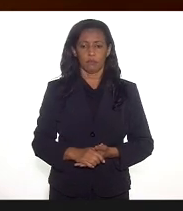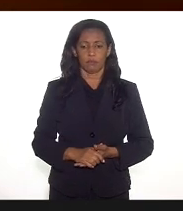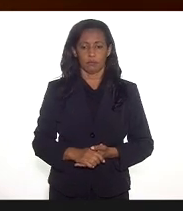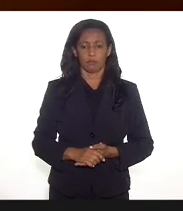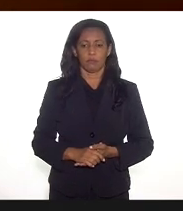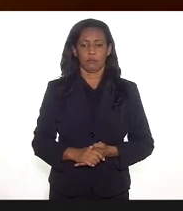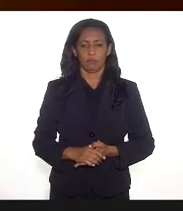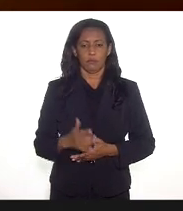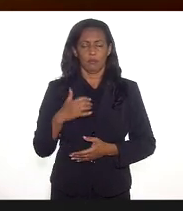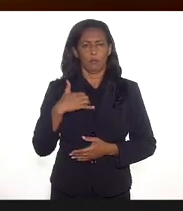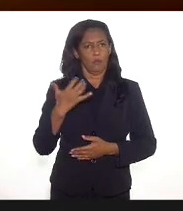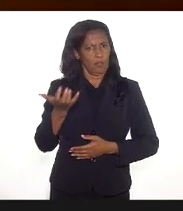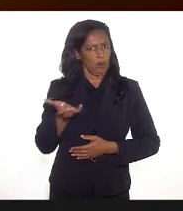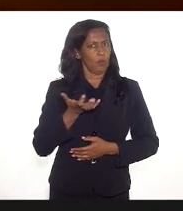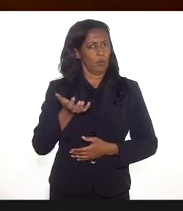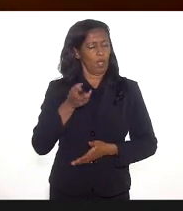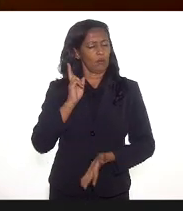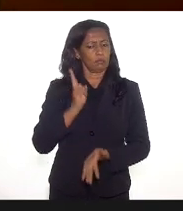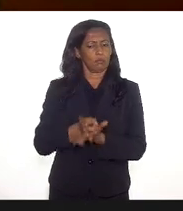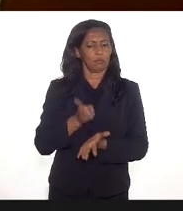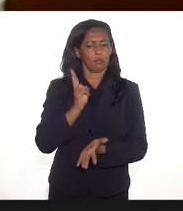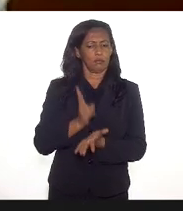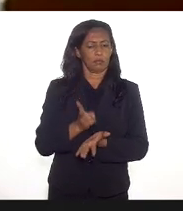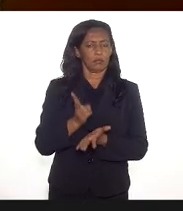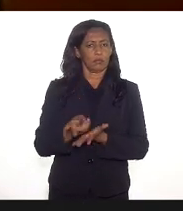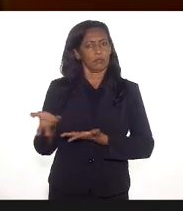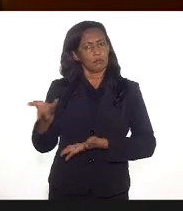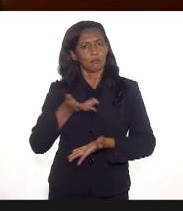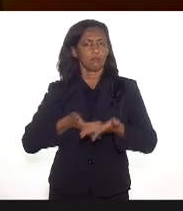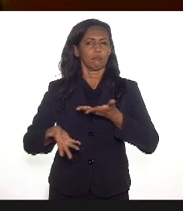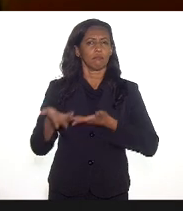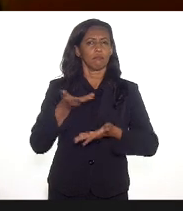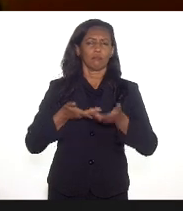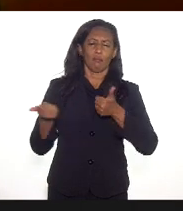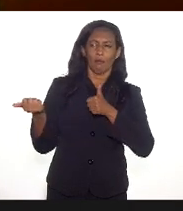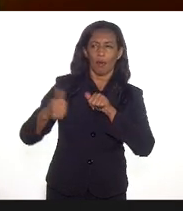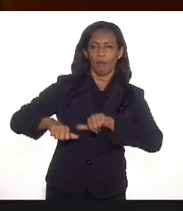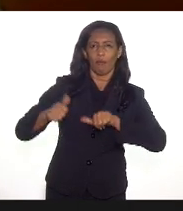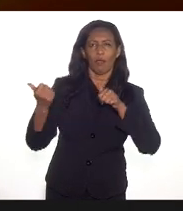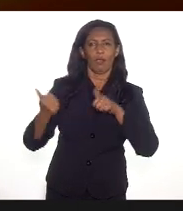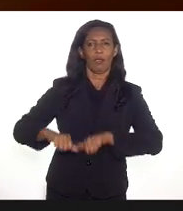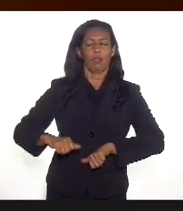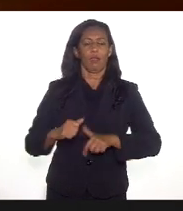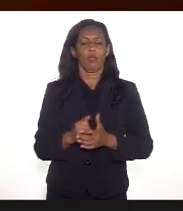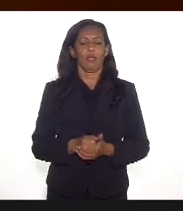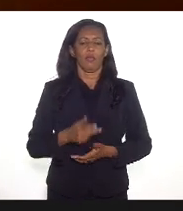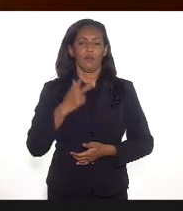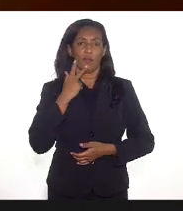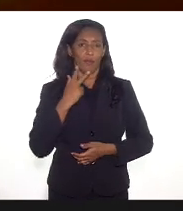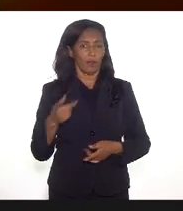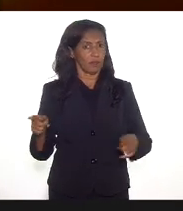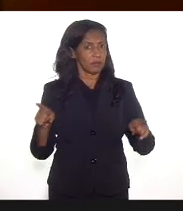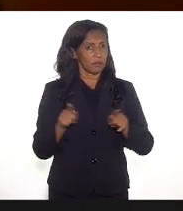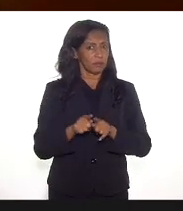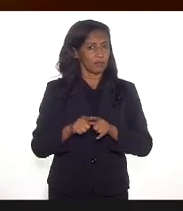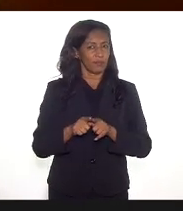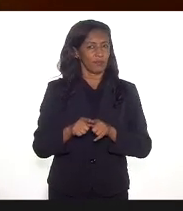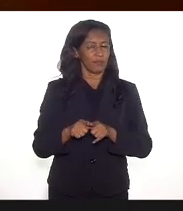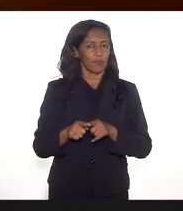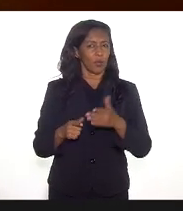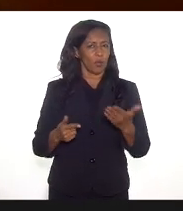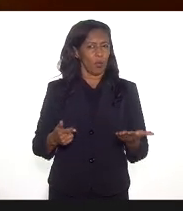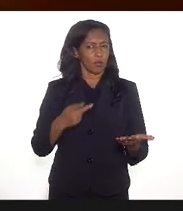quero efetivamente continuar participando, avaliando e dizendo que o nosso presidente